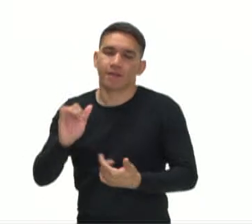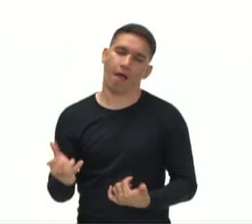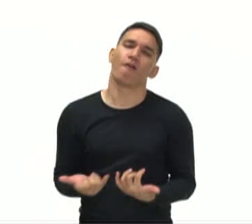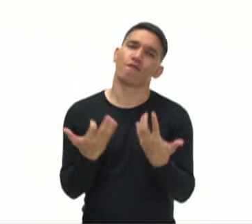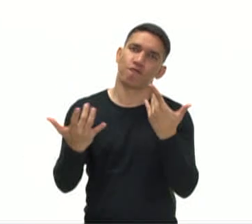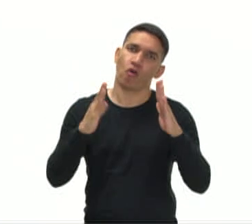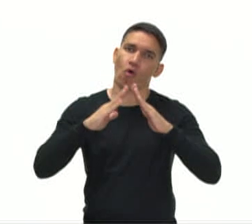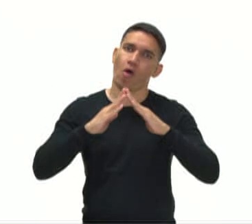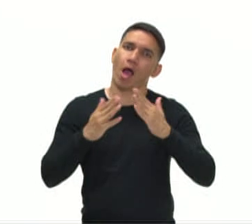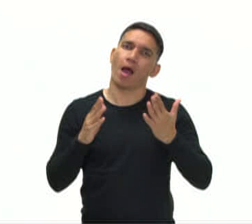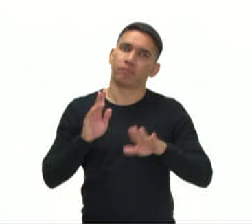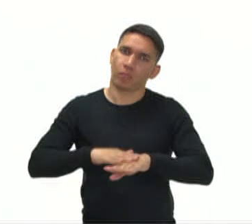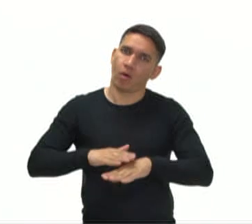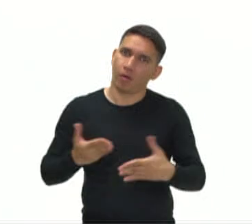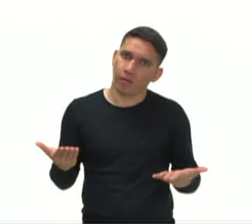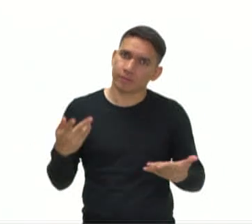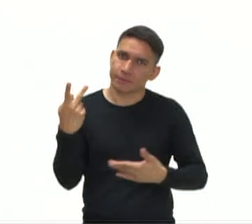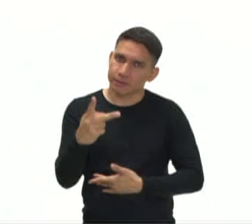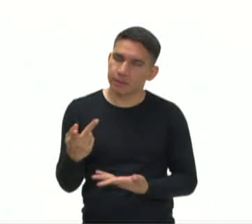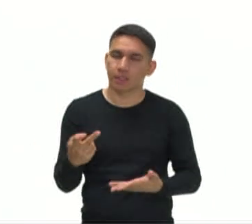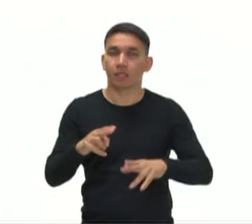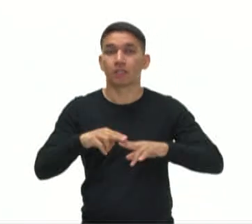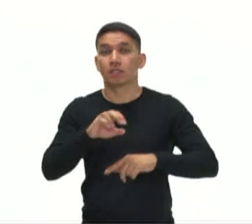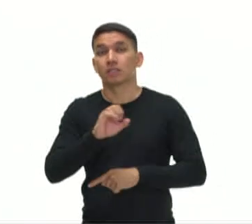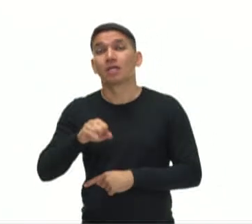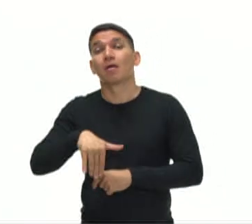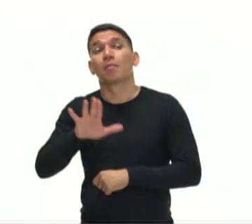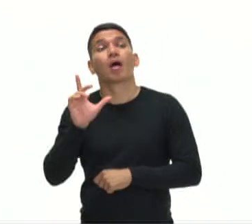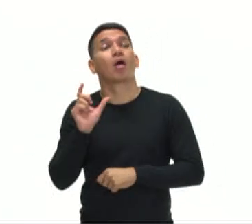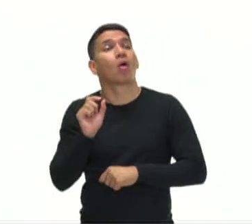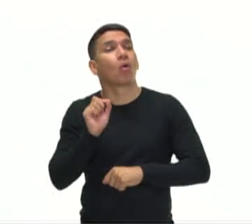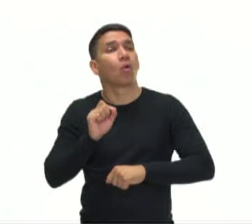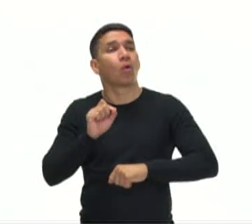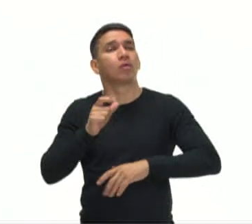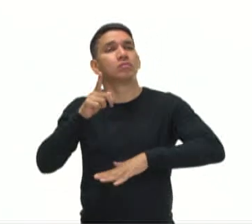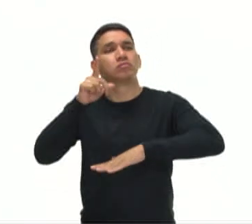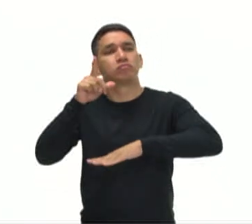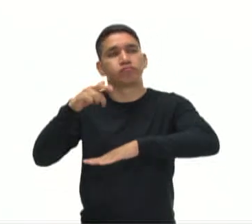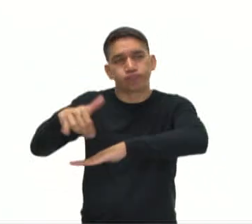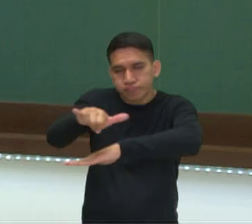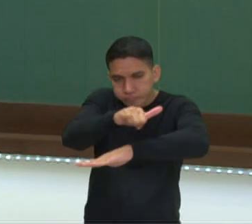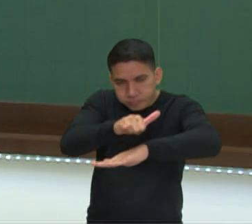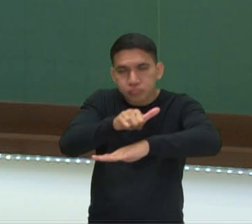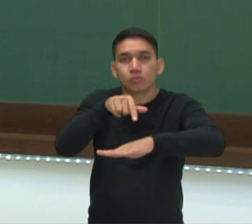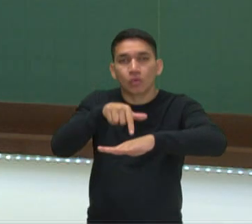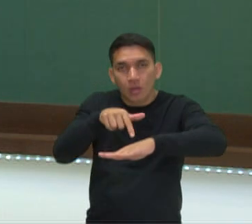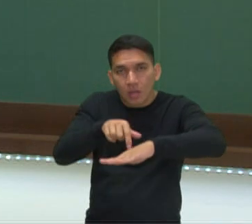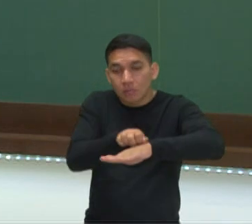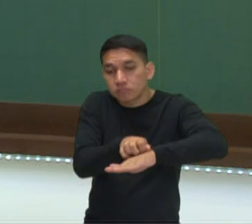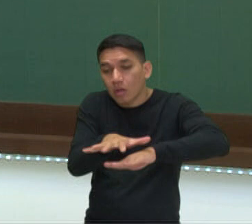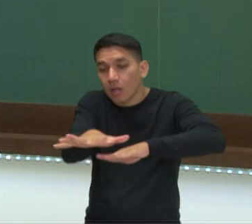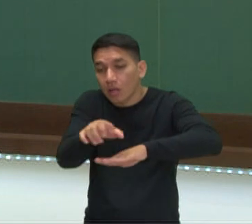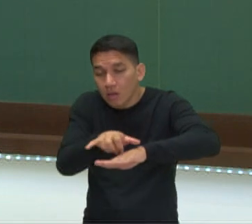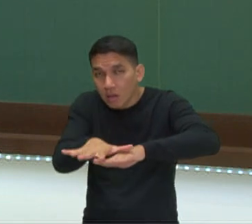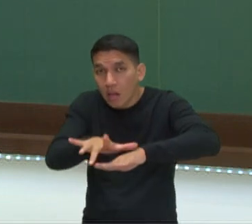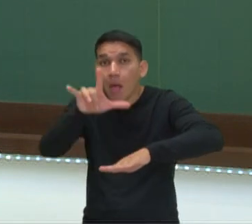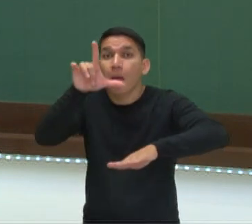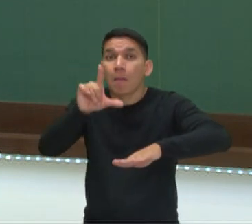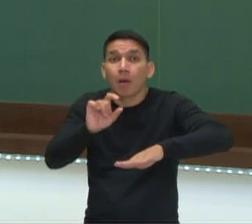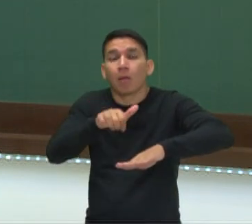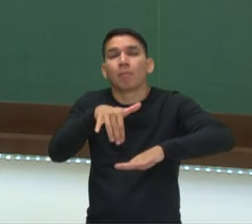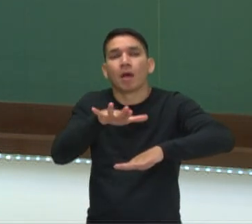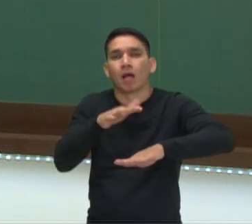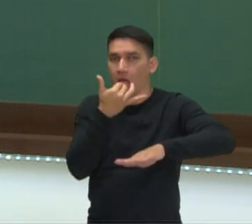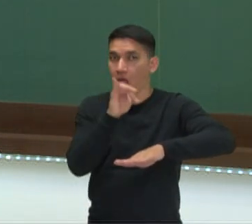Quanto mais condutor o material, menor será a sua resistência elétrica. Por quê? Quanto mais condutor o material mais